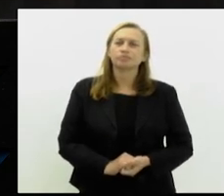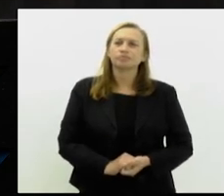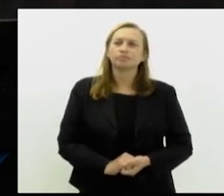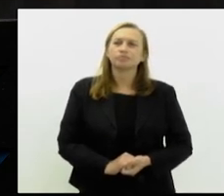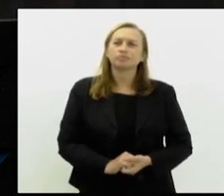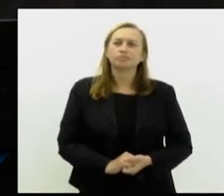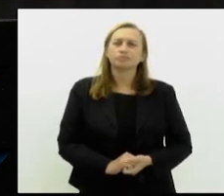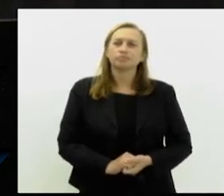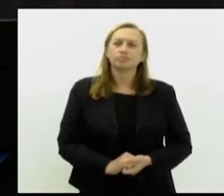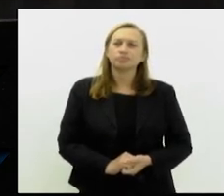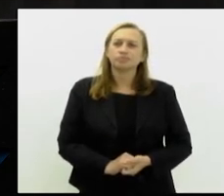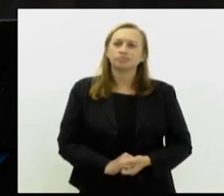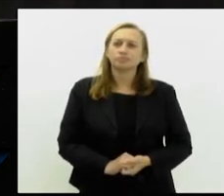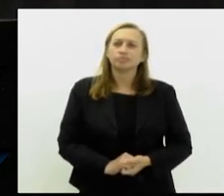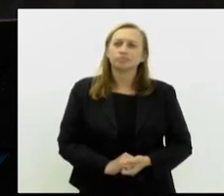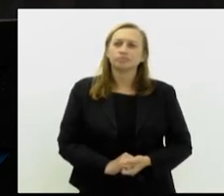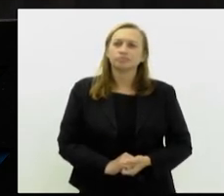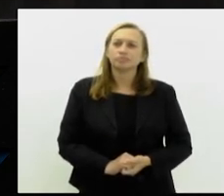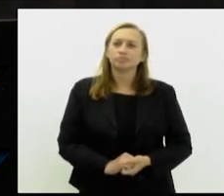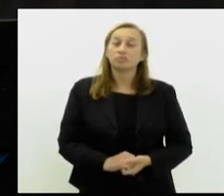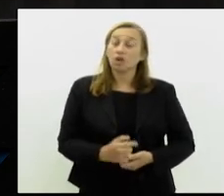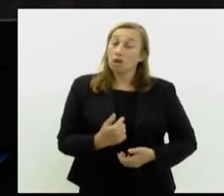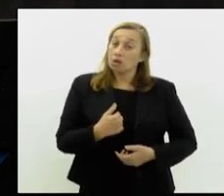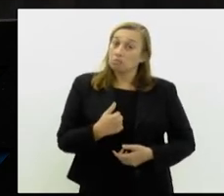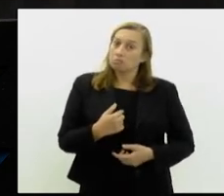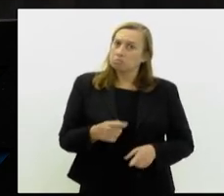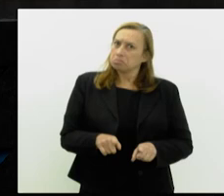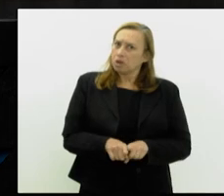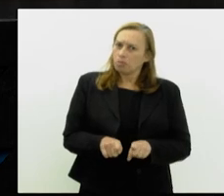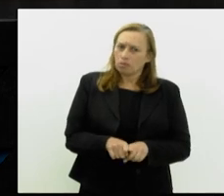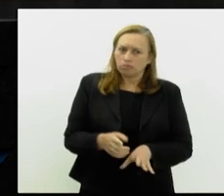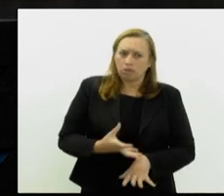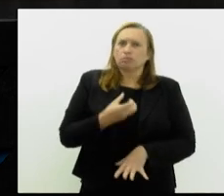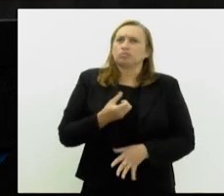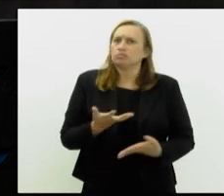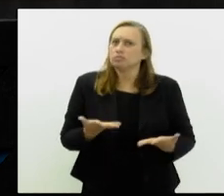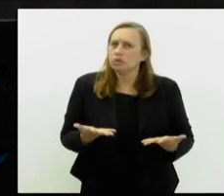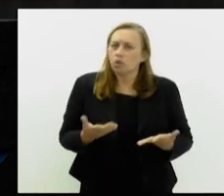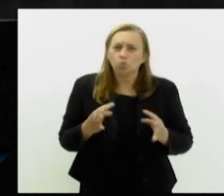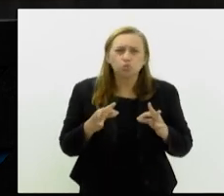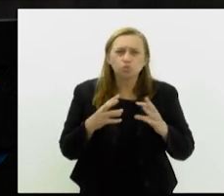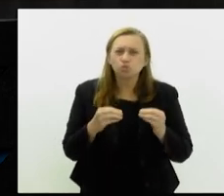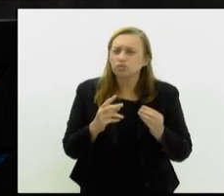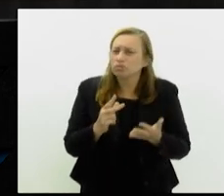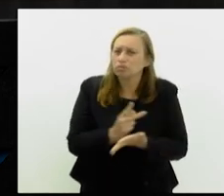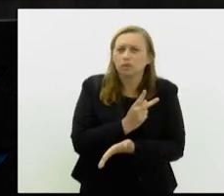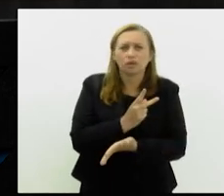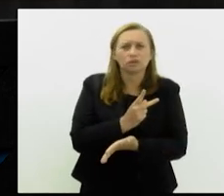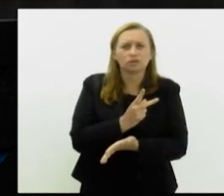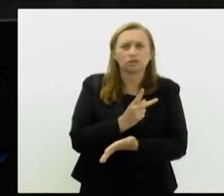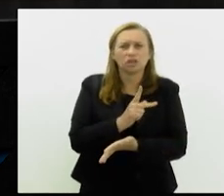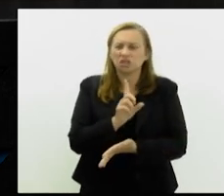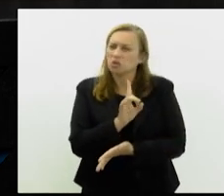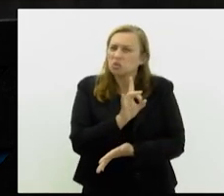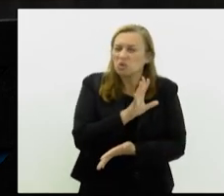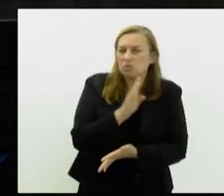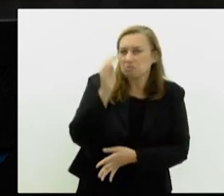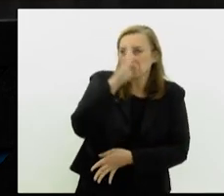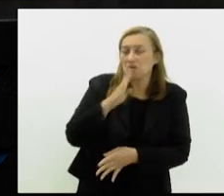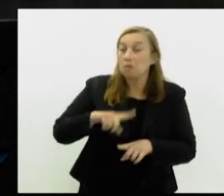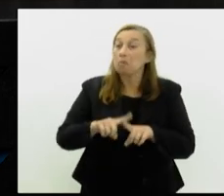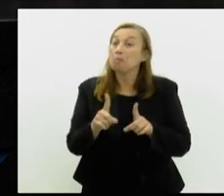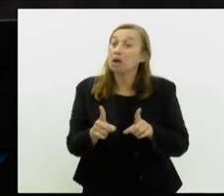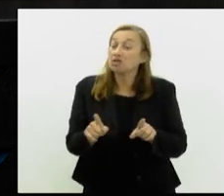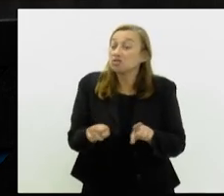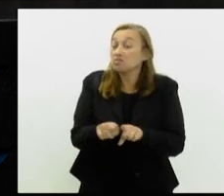o Eu também não canso de me surpreender com tudo que acontece não só no Brasil mas